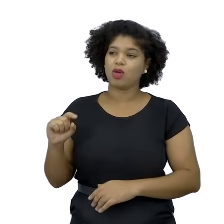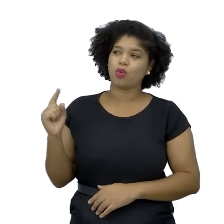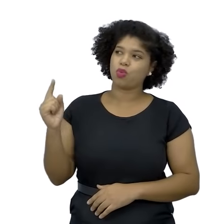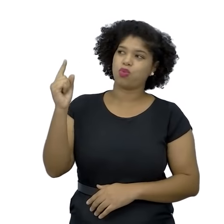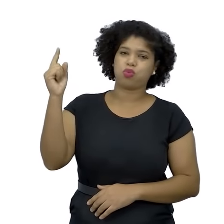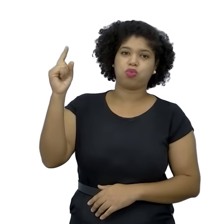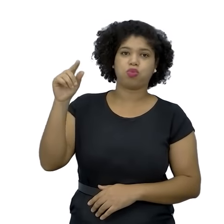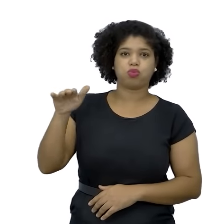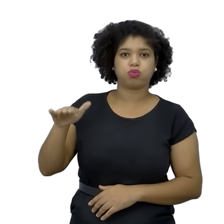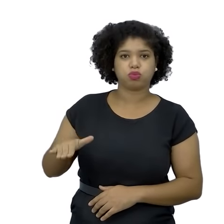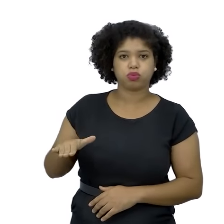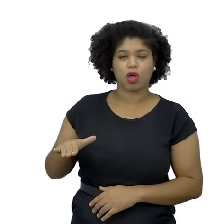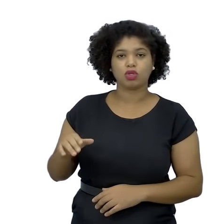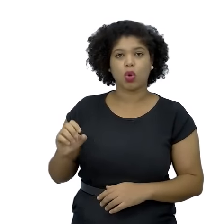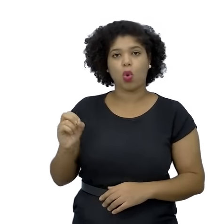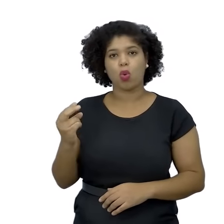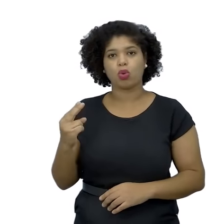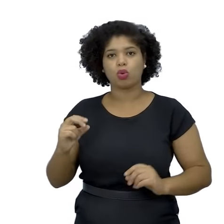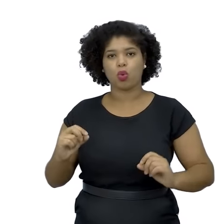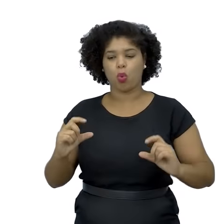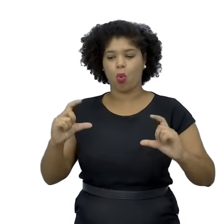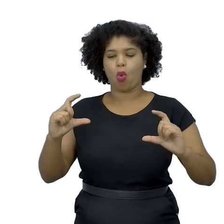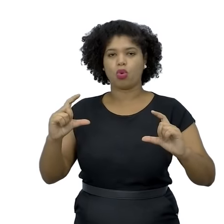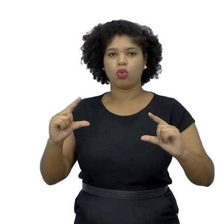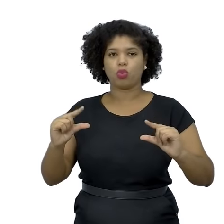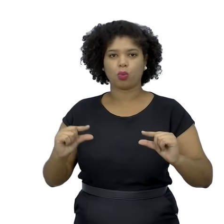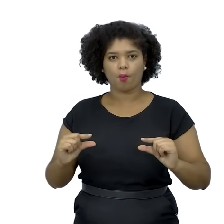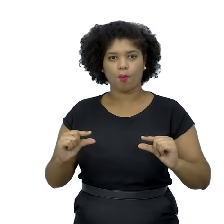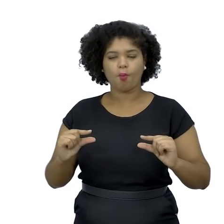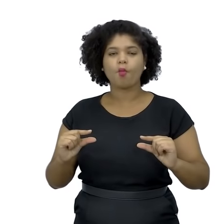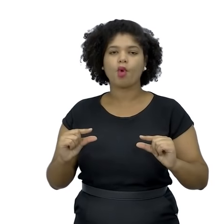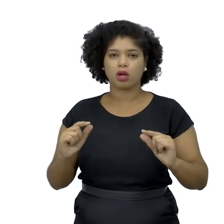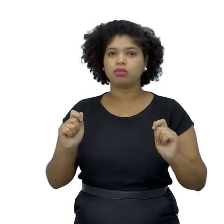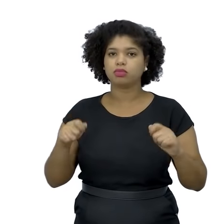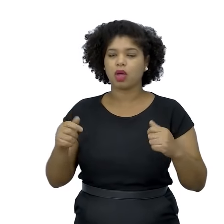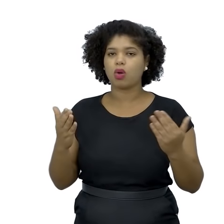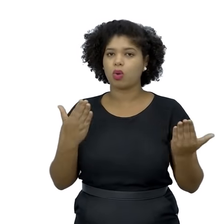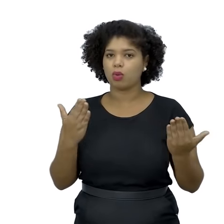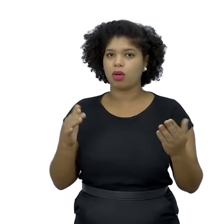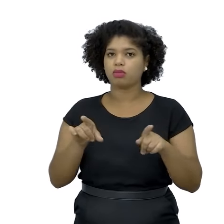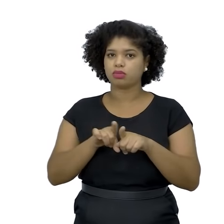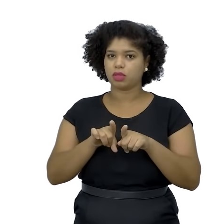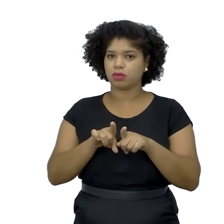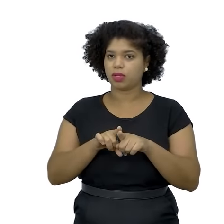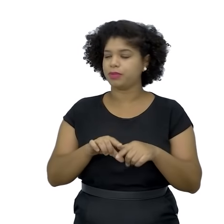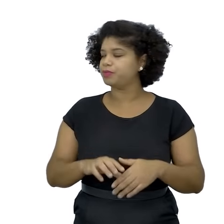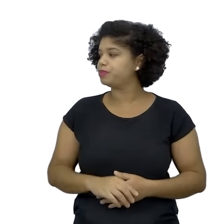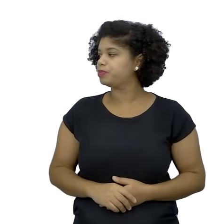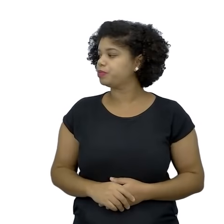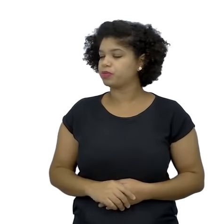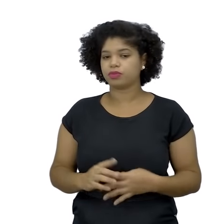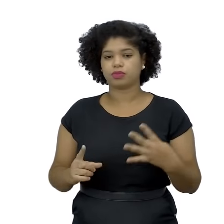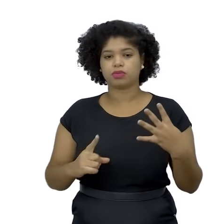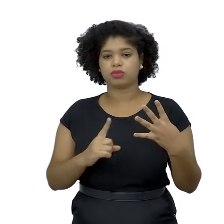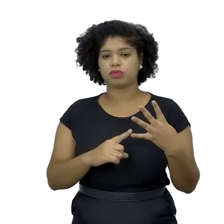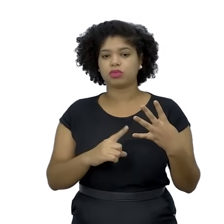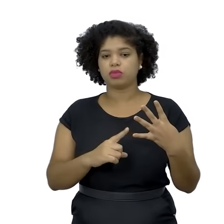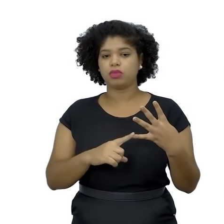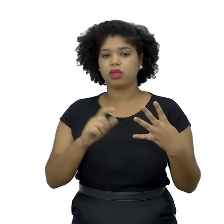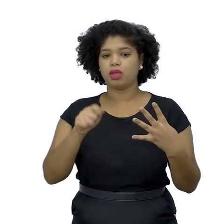mais fino, entre outras comparações. E temos também a ideia da composição